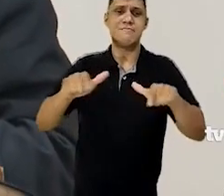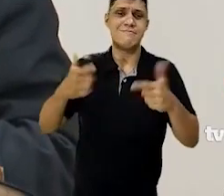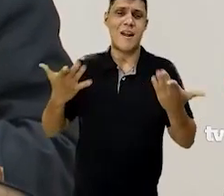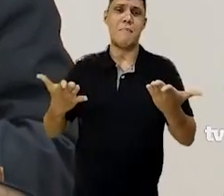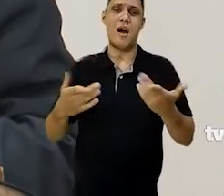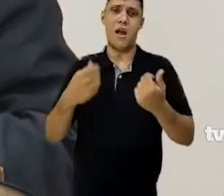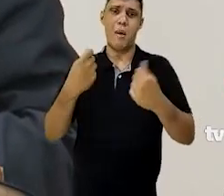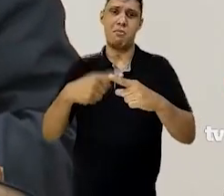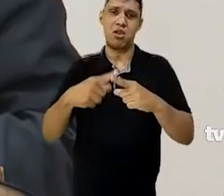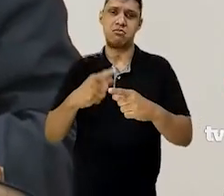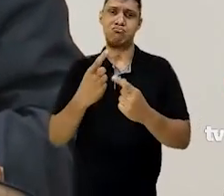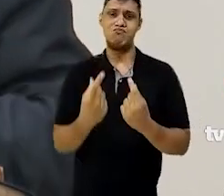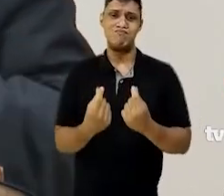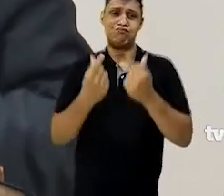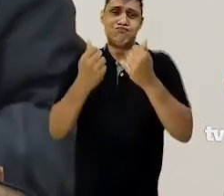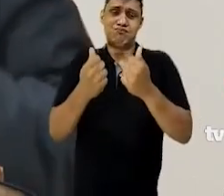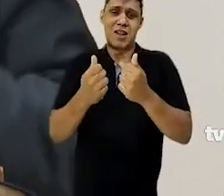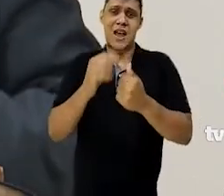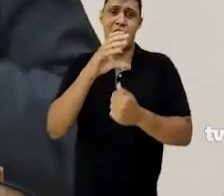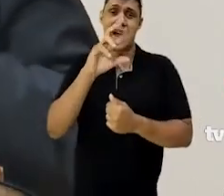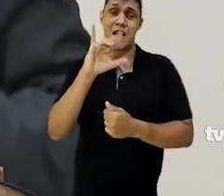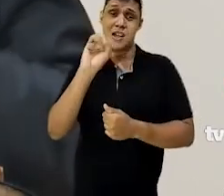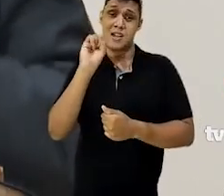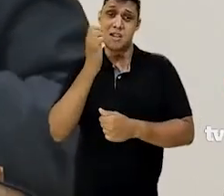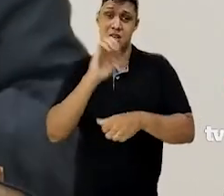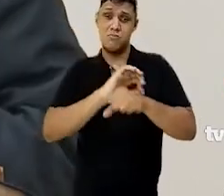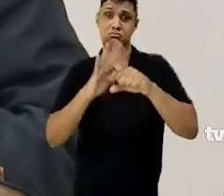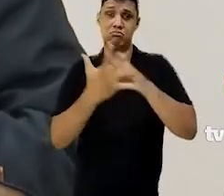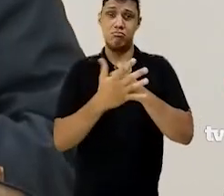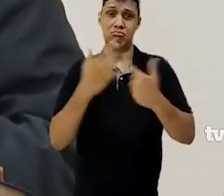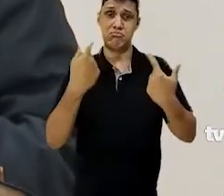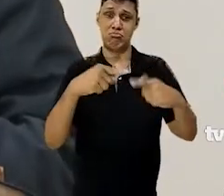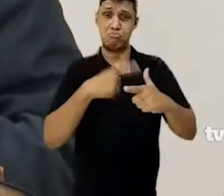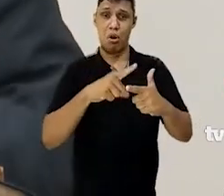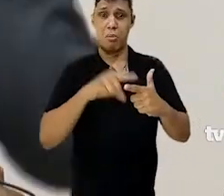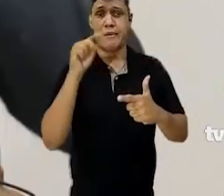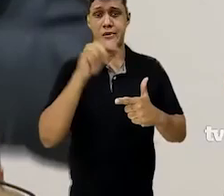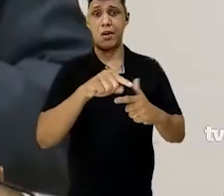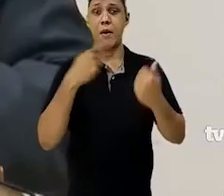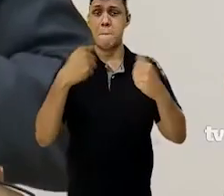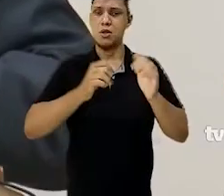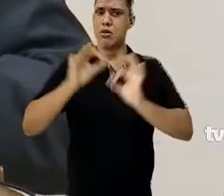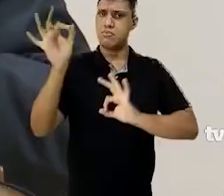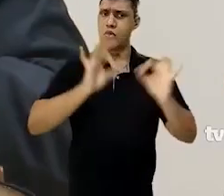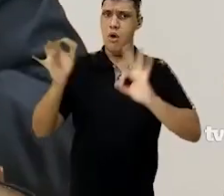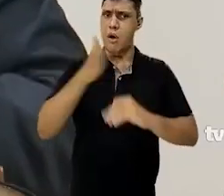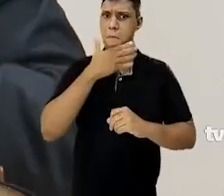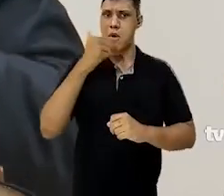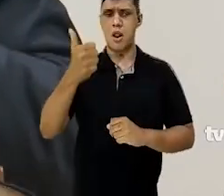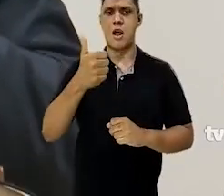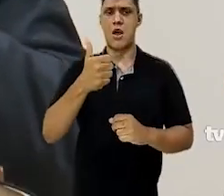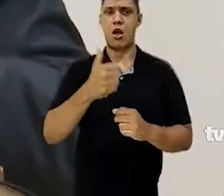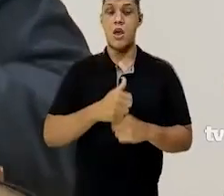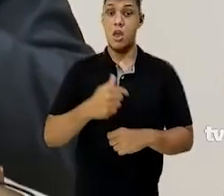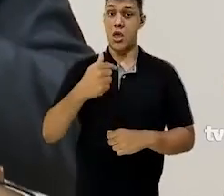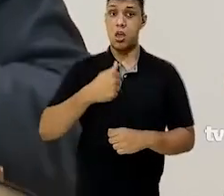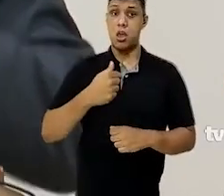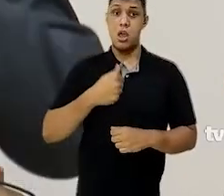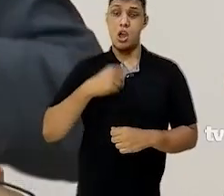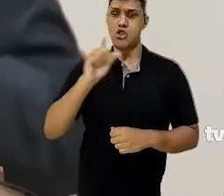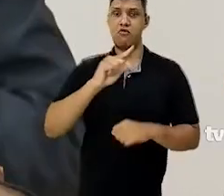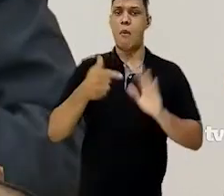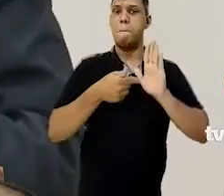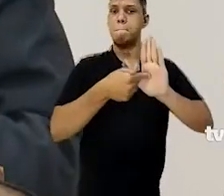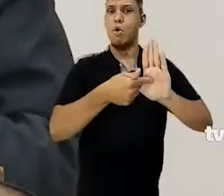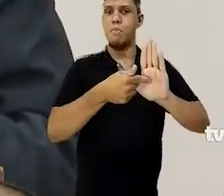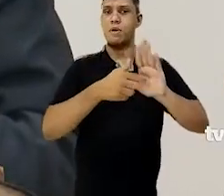do coronavírus. Então, nós precisamos tratar de geração de emprego e renda em Caicó. Diego e Vilma não vão prometer emprego a ninguém